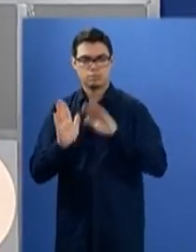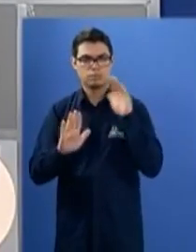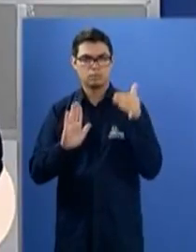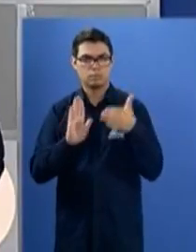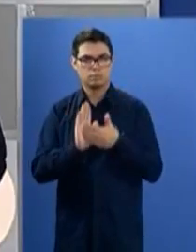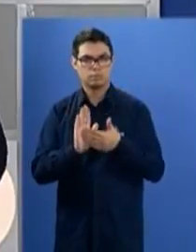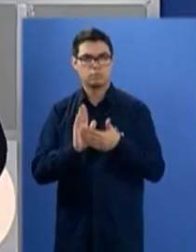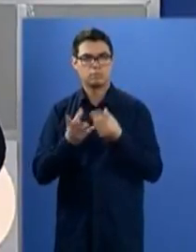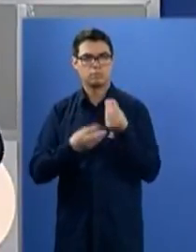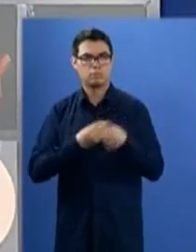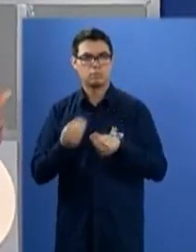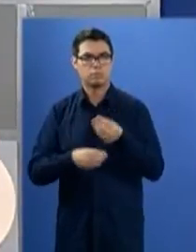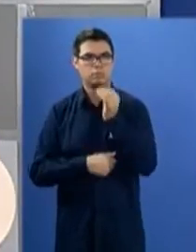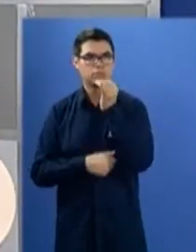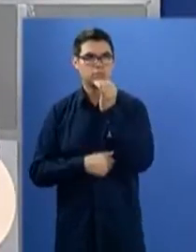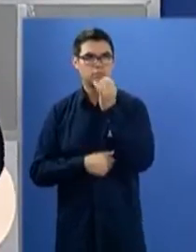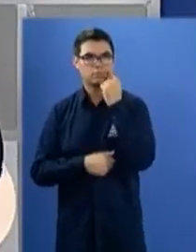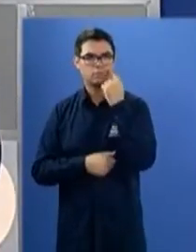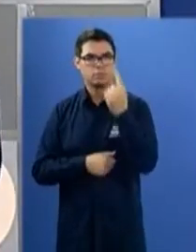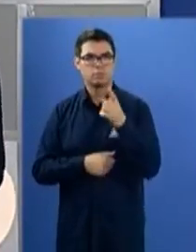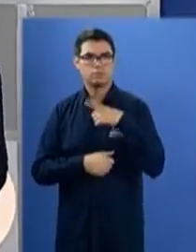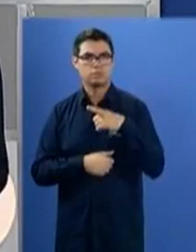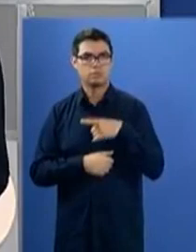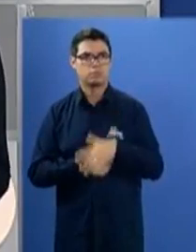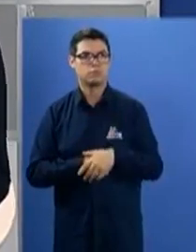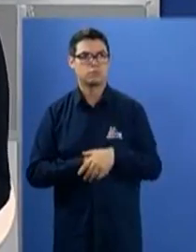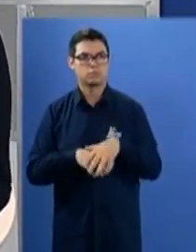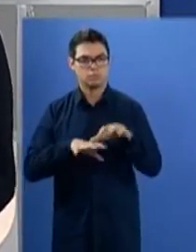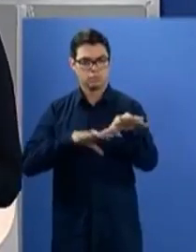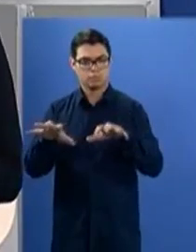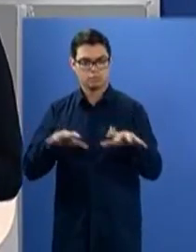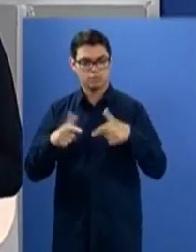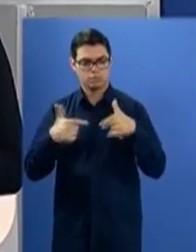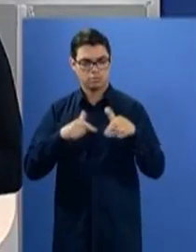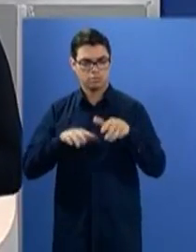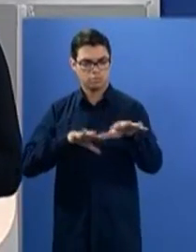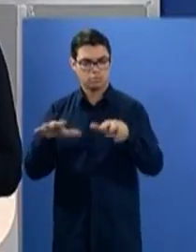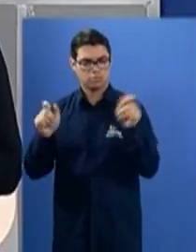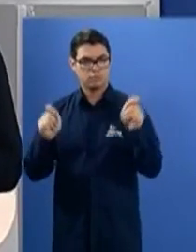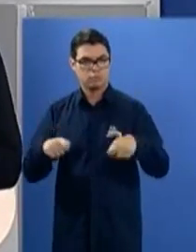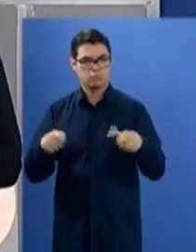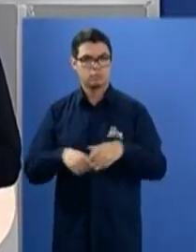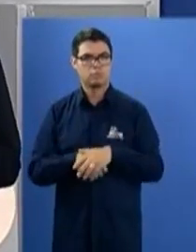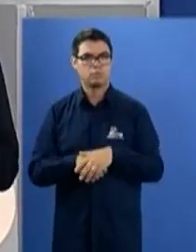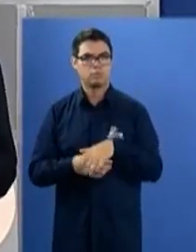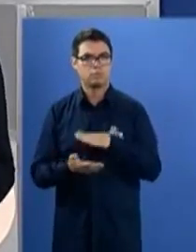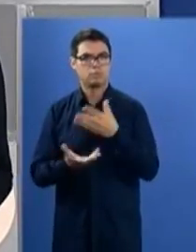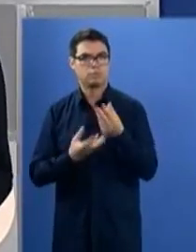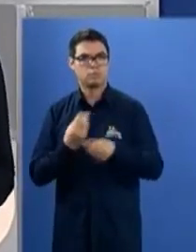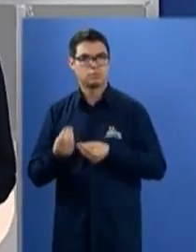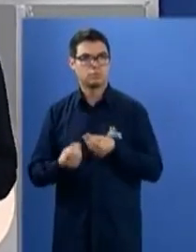esse desdobramento são, por exemplo, separar o trabalho em partes de maneira que sejam mais